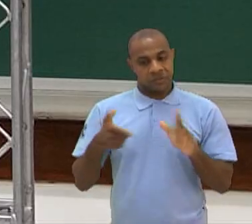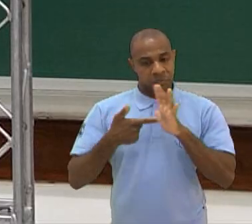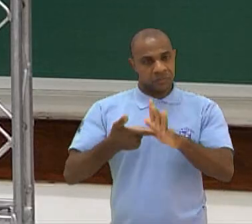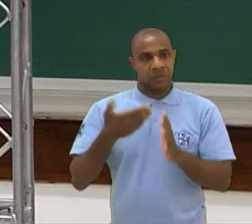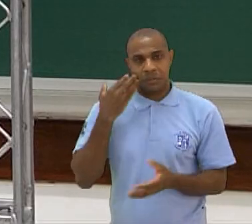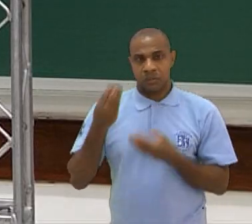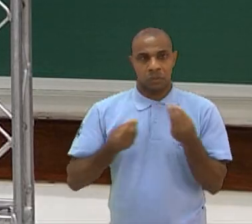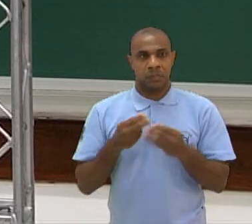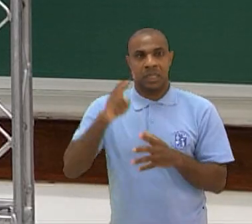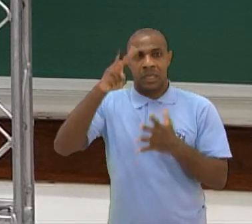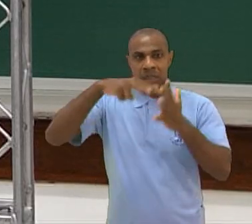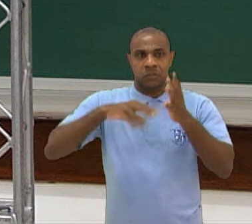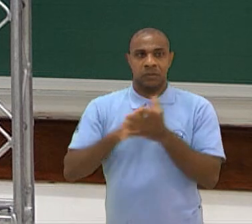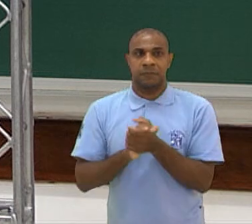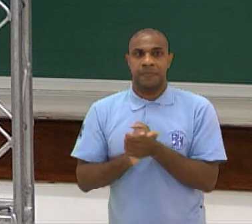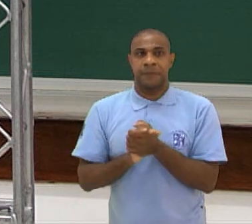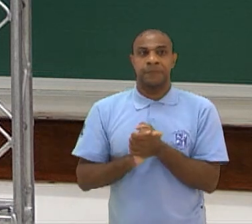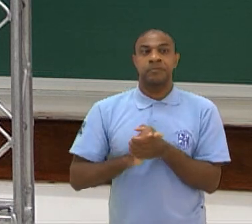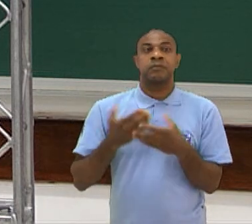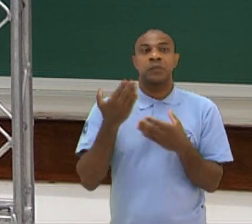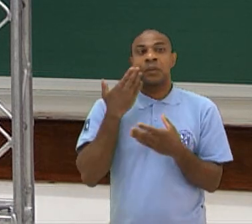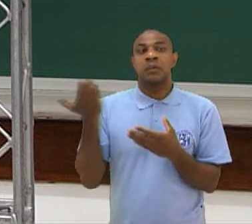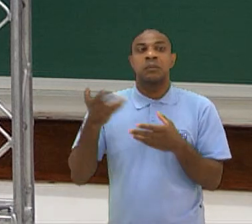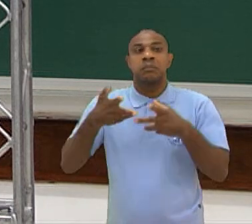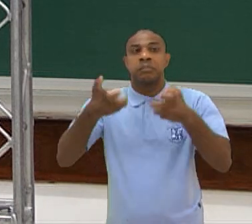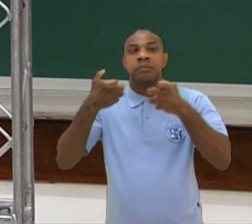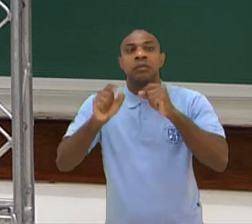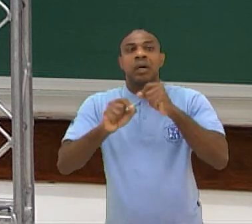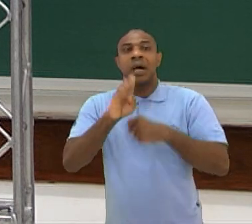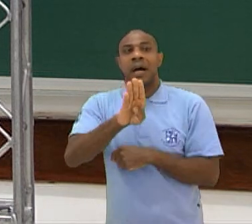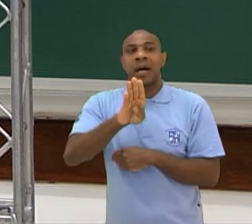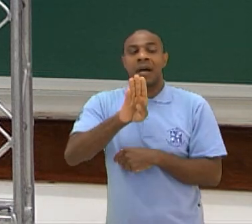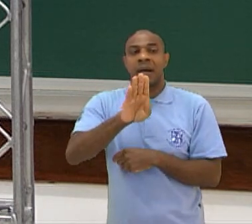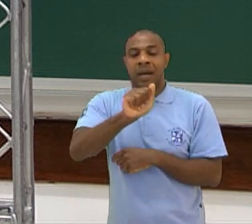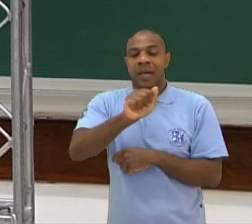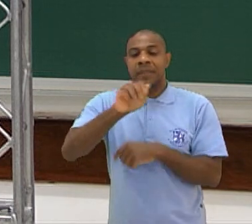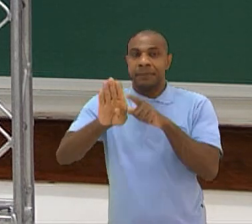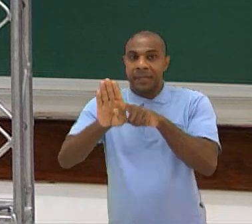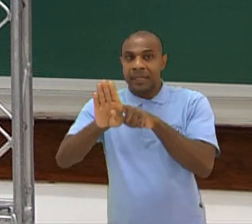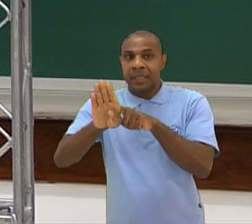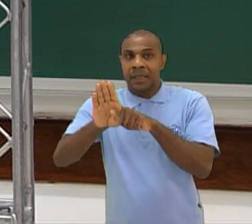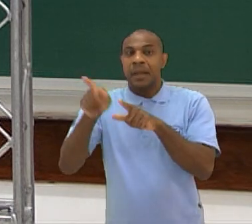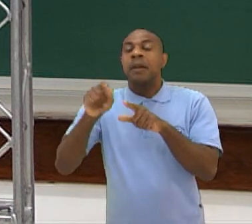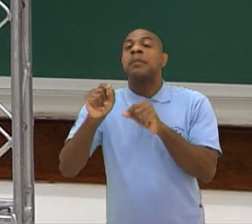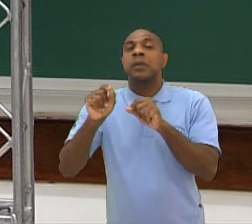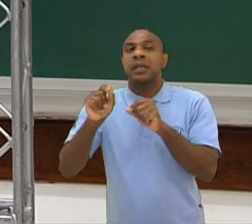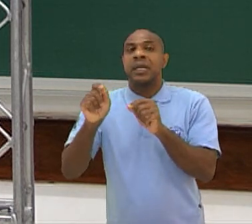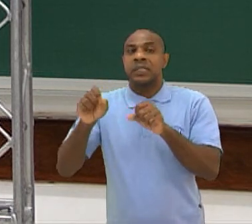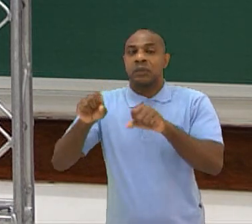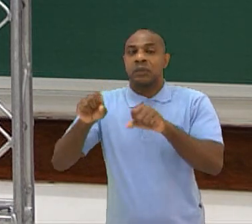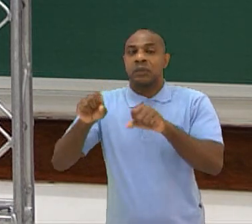enunciado, que é muito importante. Determine A e B para que o sistema seja impossível ou